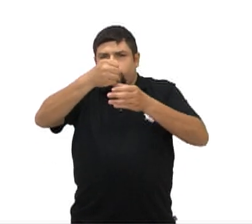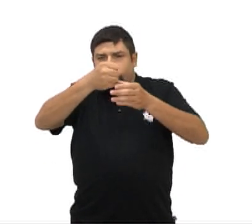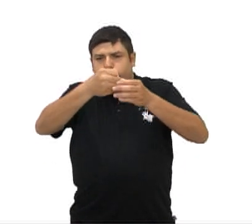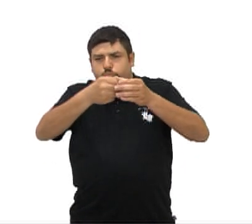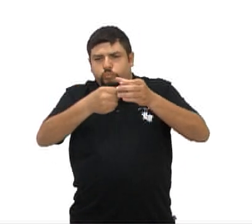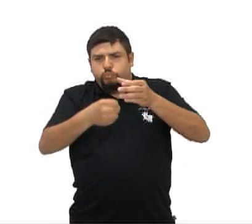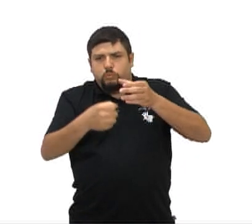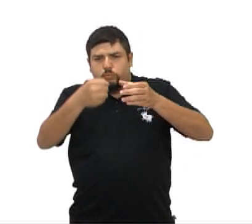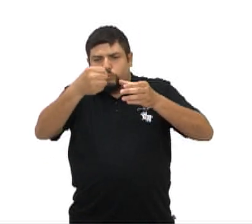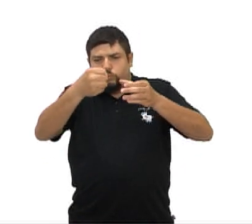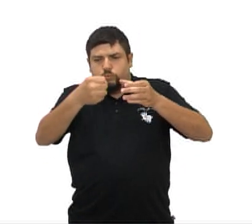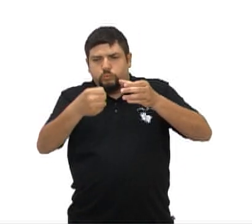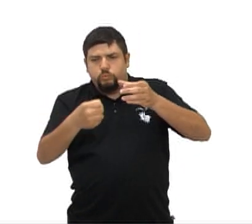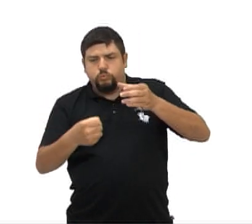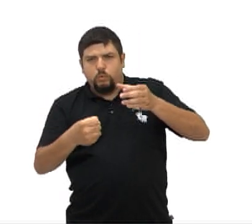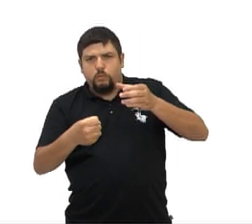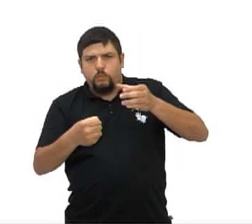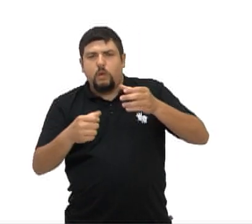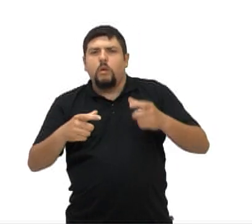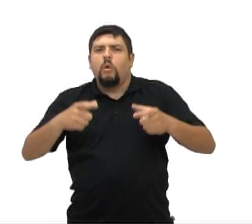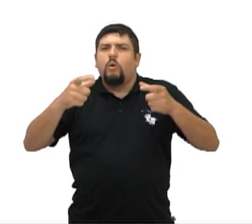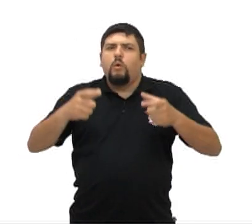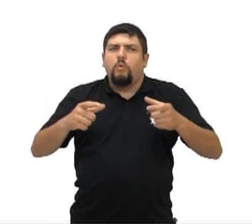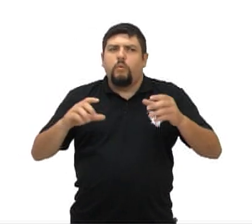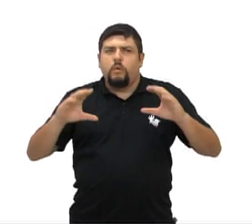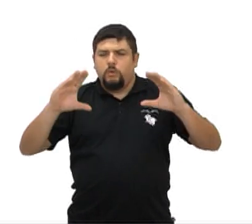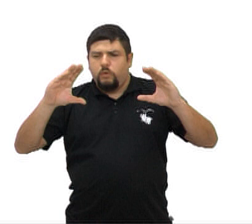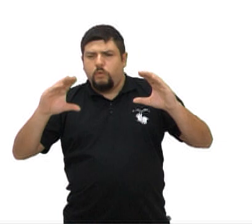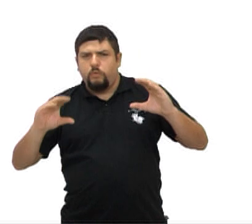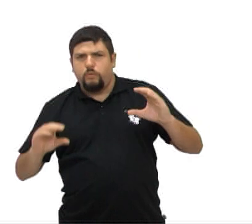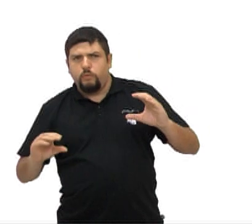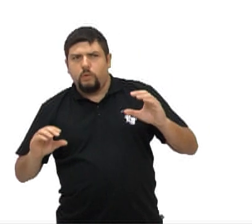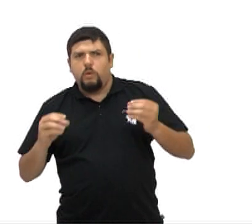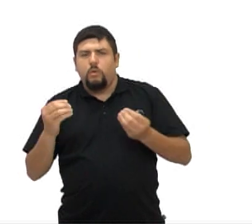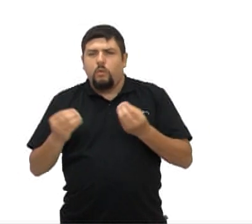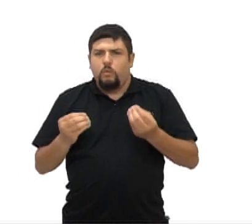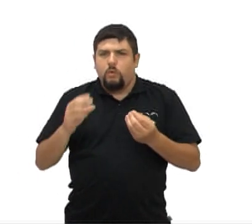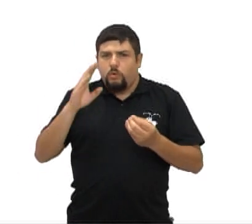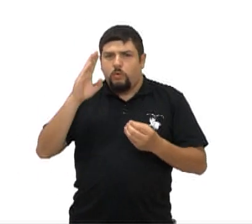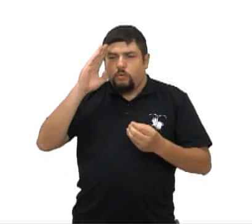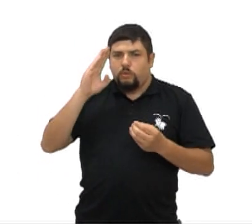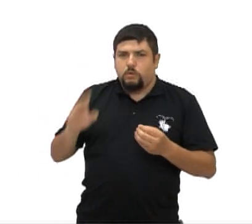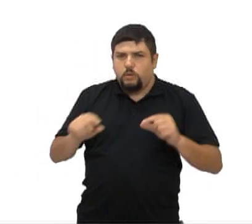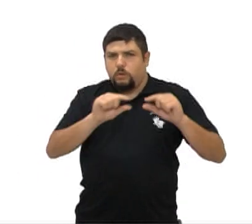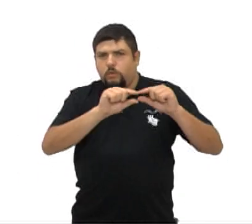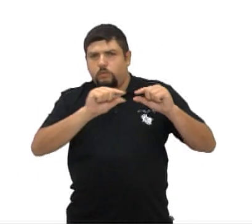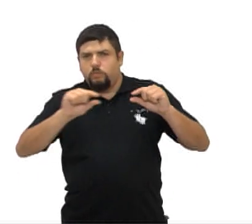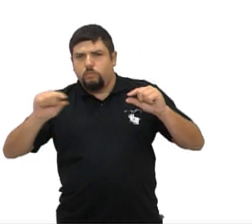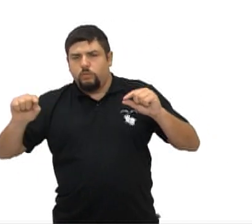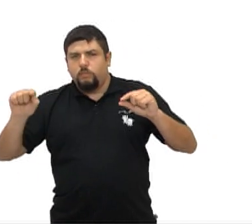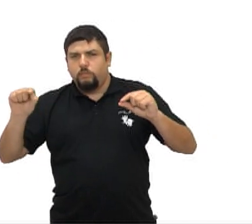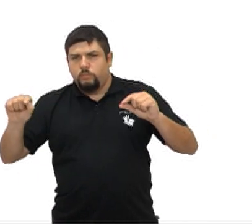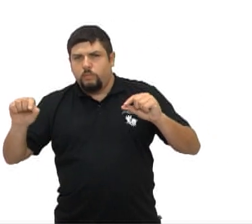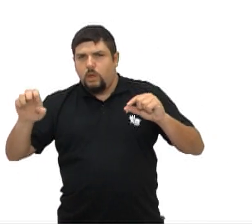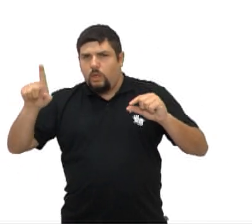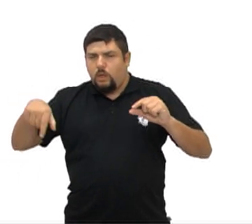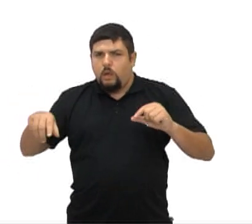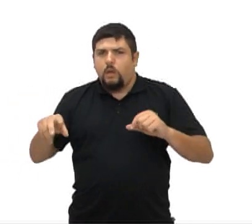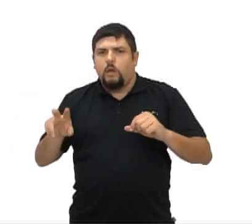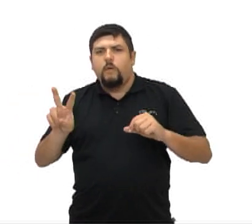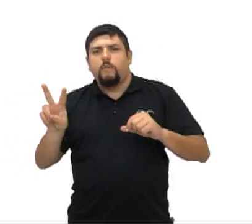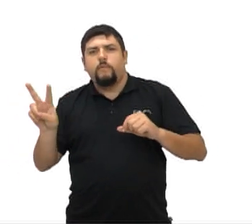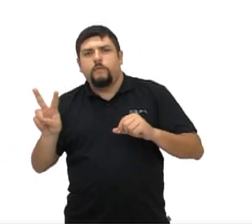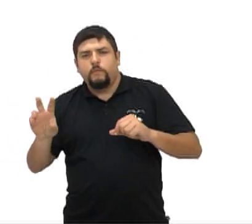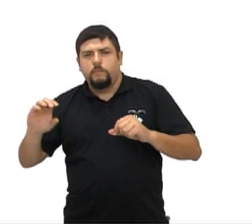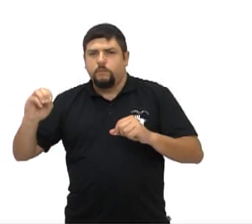de menor volume. Aonde eu tenho menor volume? No sentido direto, nessa parte aqui, eu considero um volume zero, porque eu